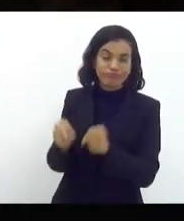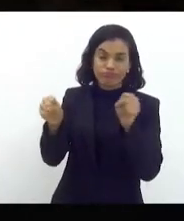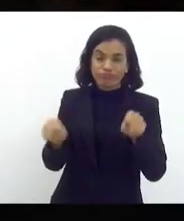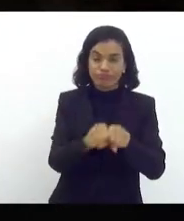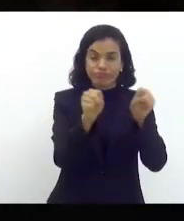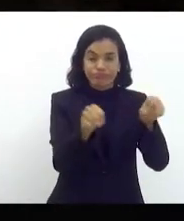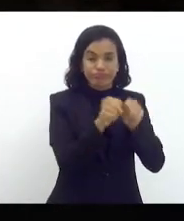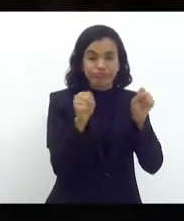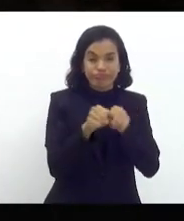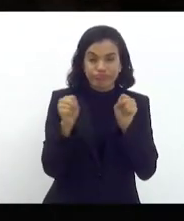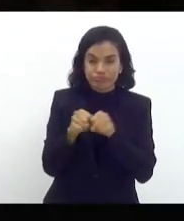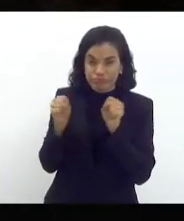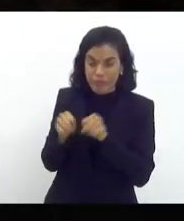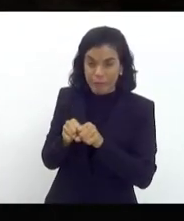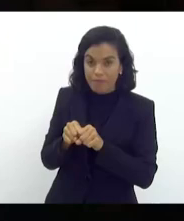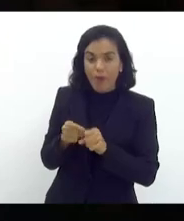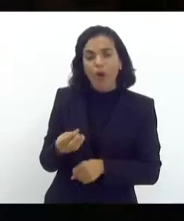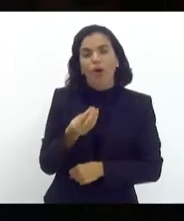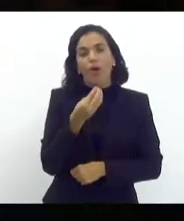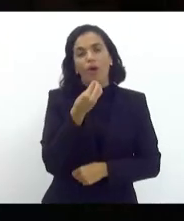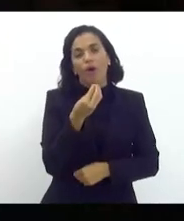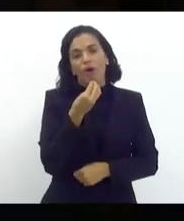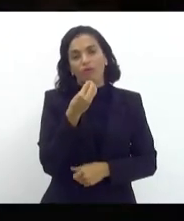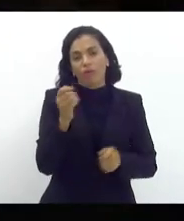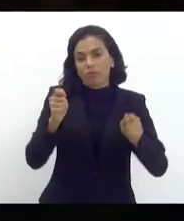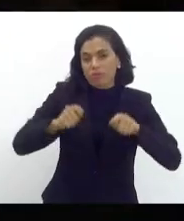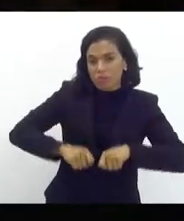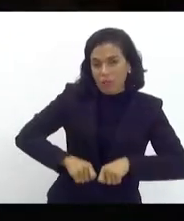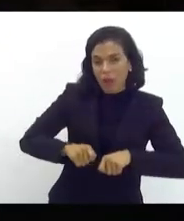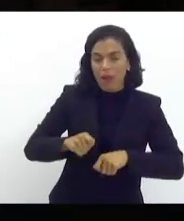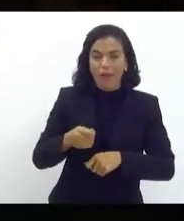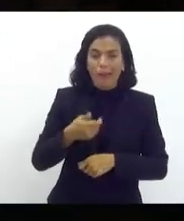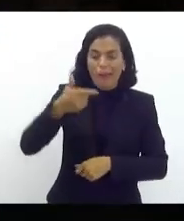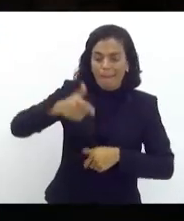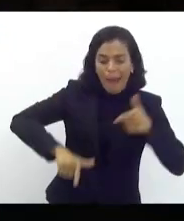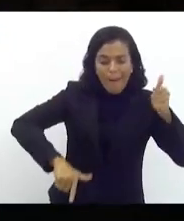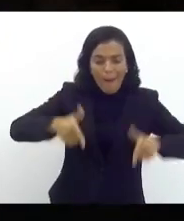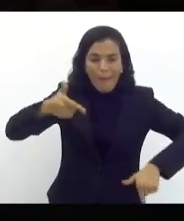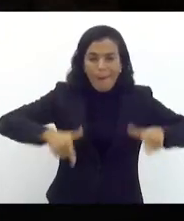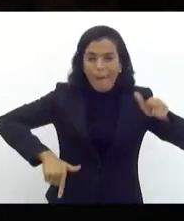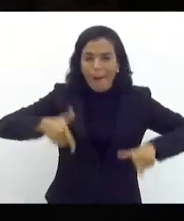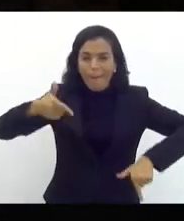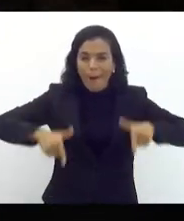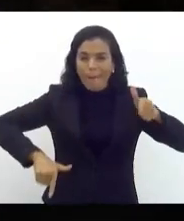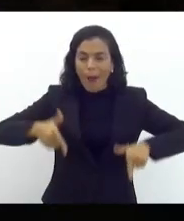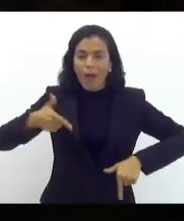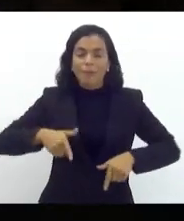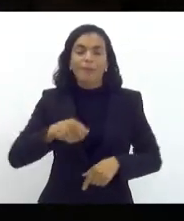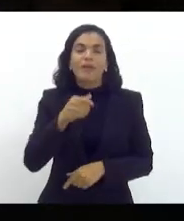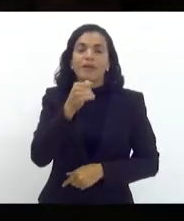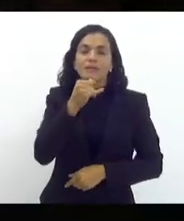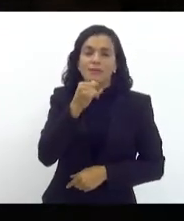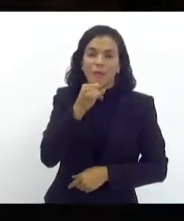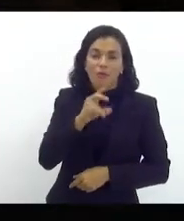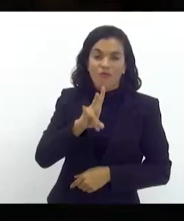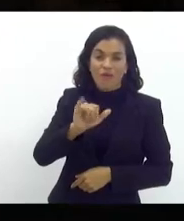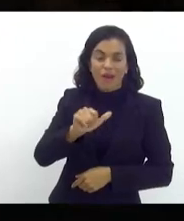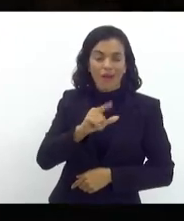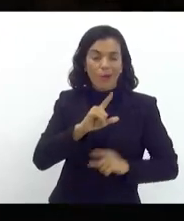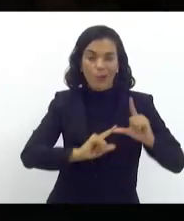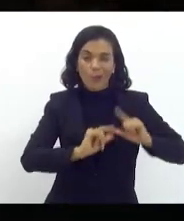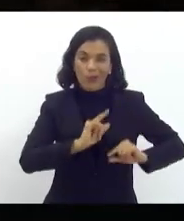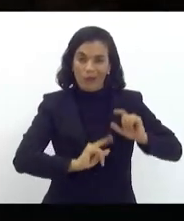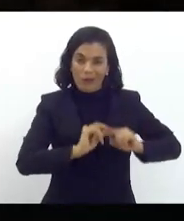enormes é óbvio que poderíamos dizer aqui que a repetição por exemplo na Vila Cruzeiro que no ano